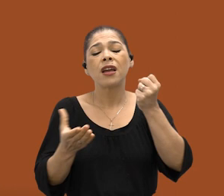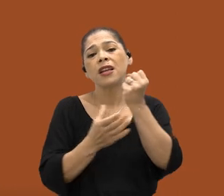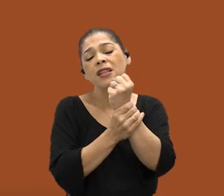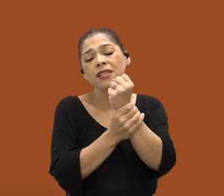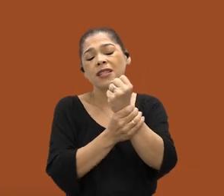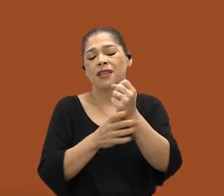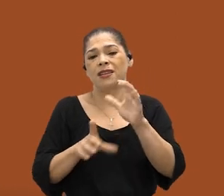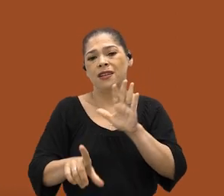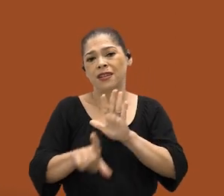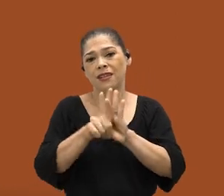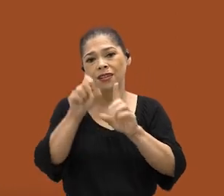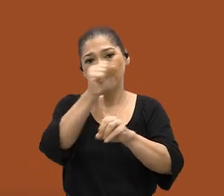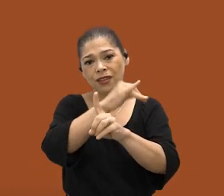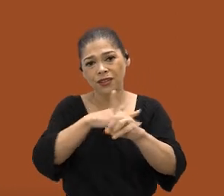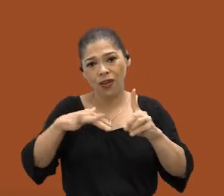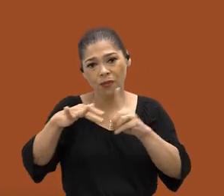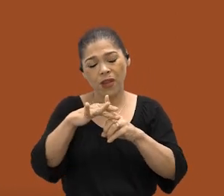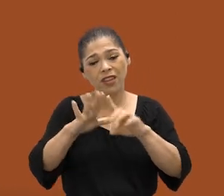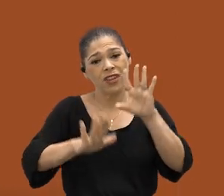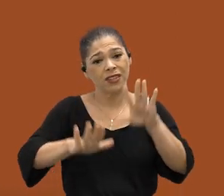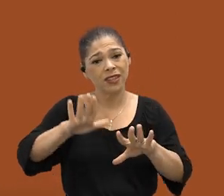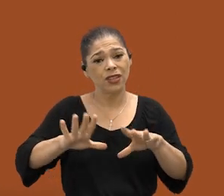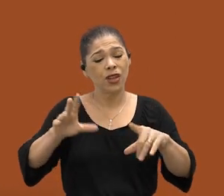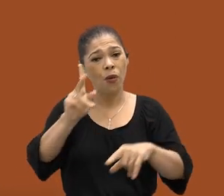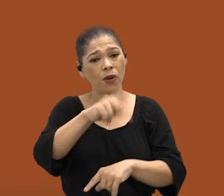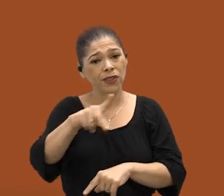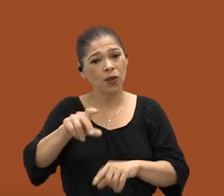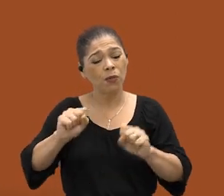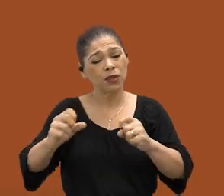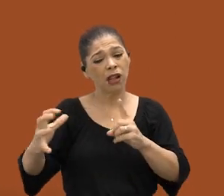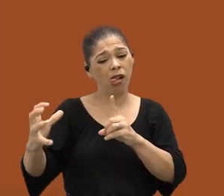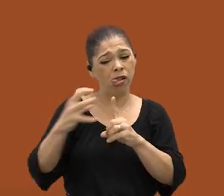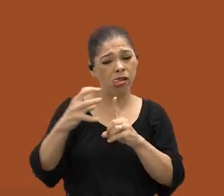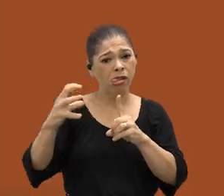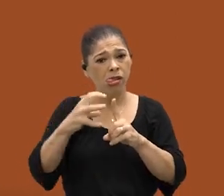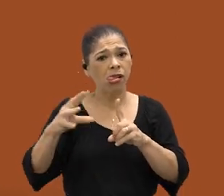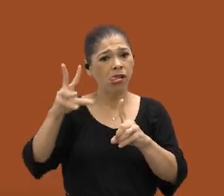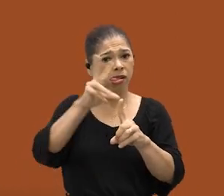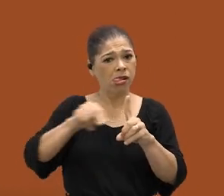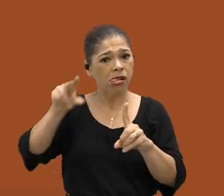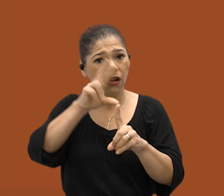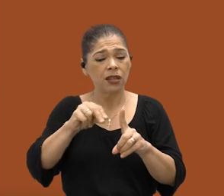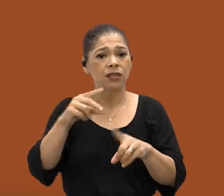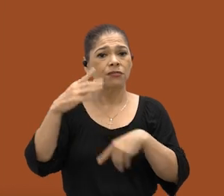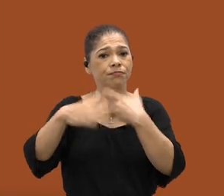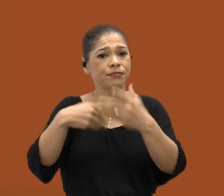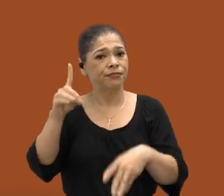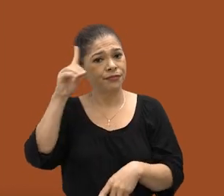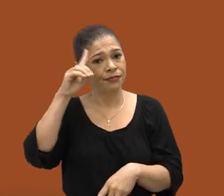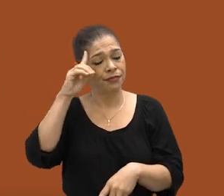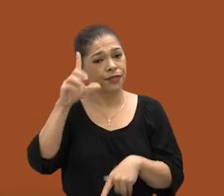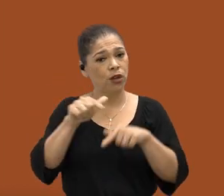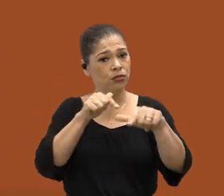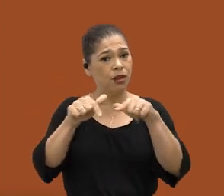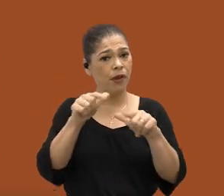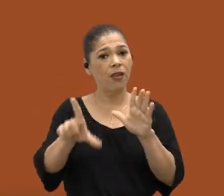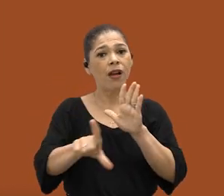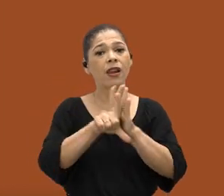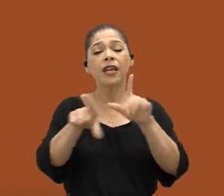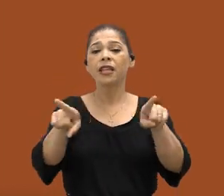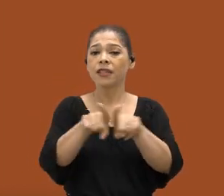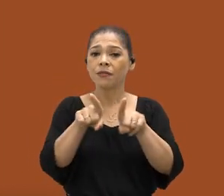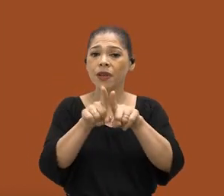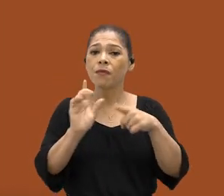amparo legal ainda que socialmente esse professor possa sofrer a sério no dia a dia do seu trabalho a lei também